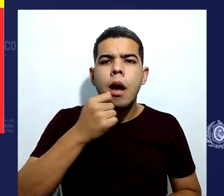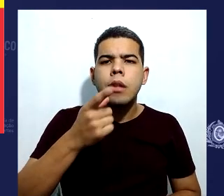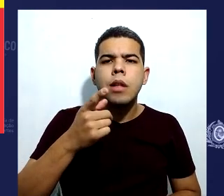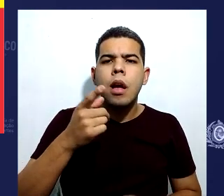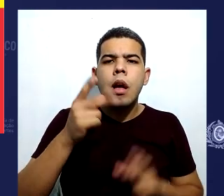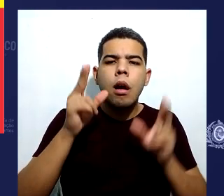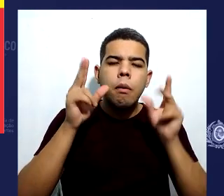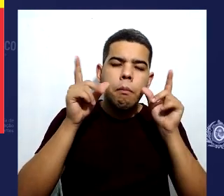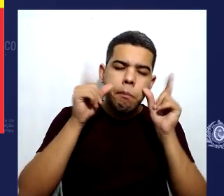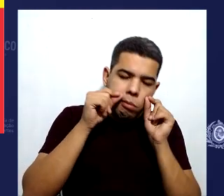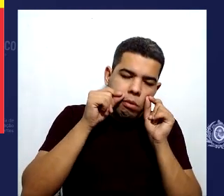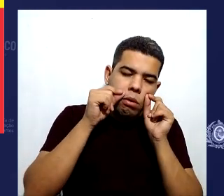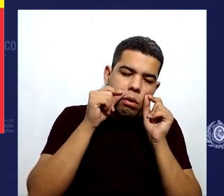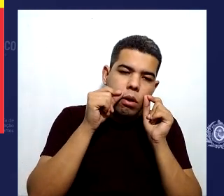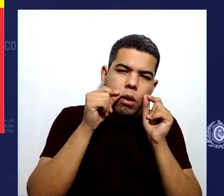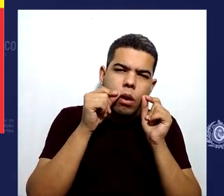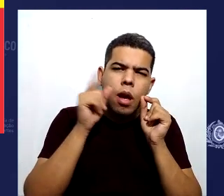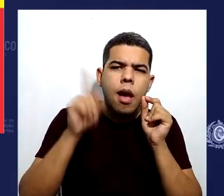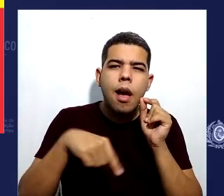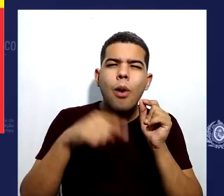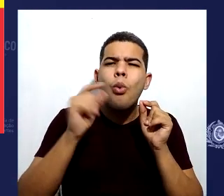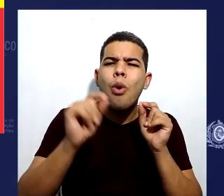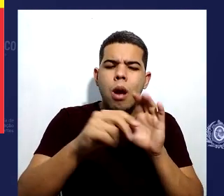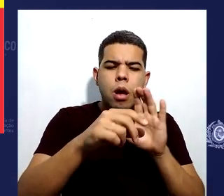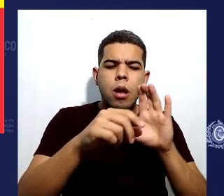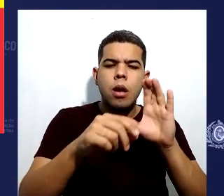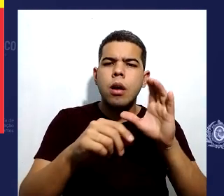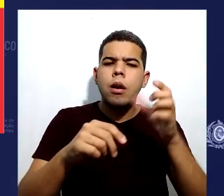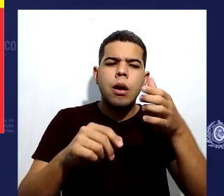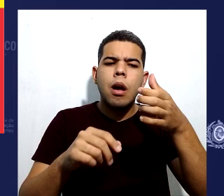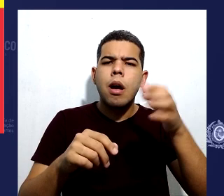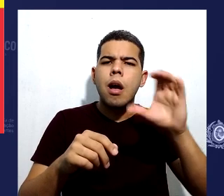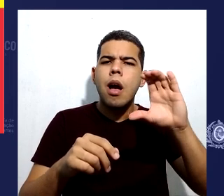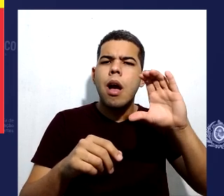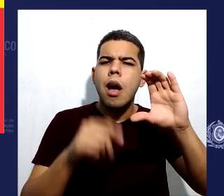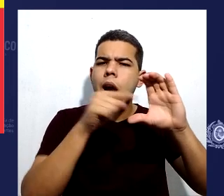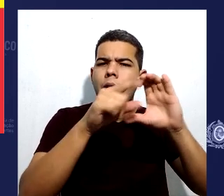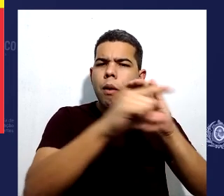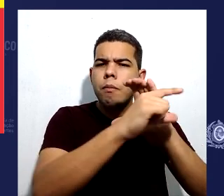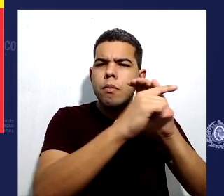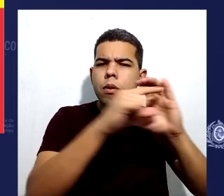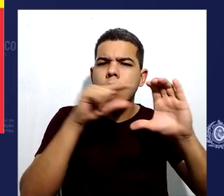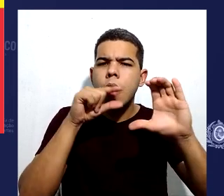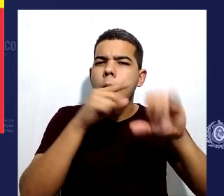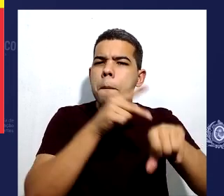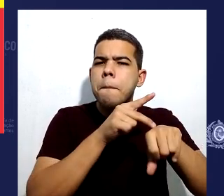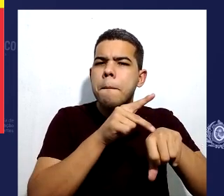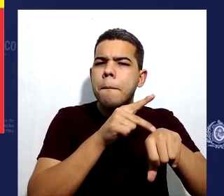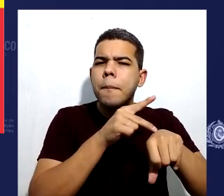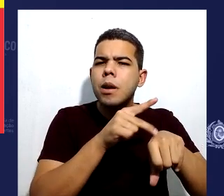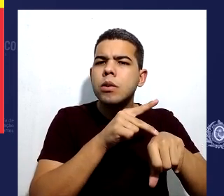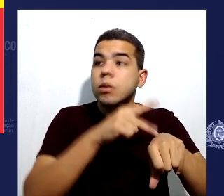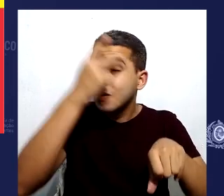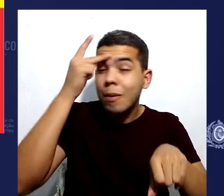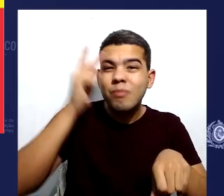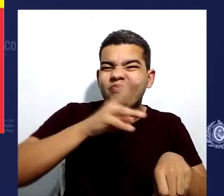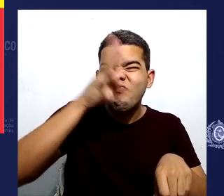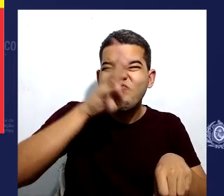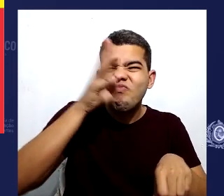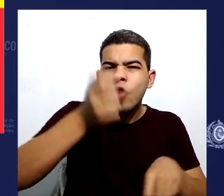tarja preta, cujo uso indiscriminado tem tomado aí muita gente